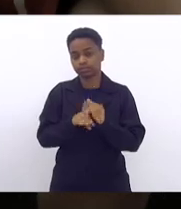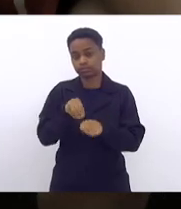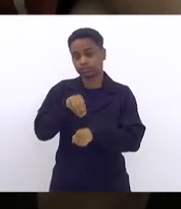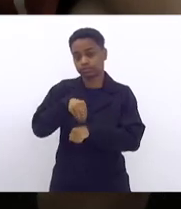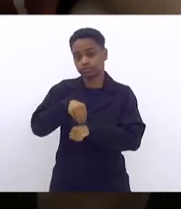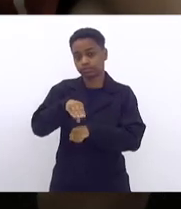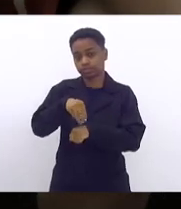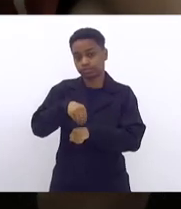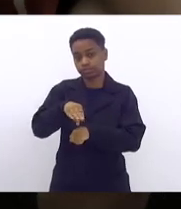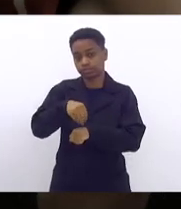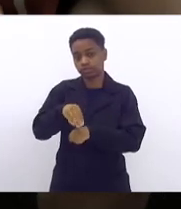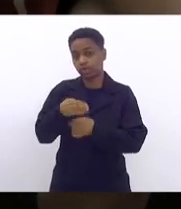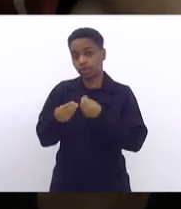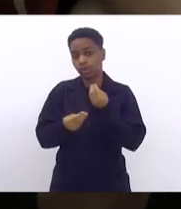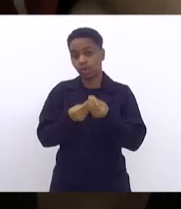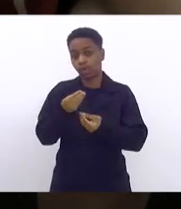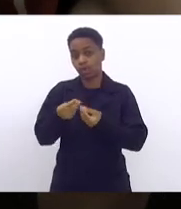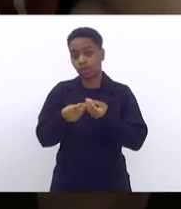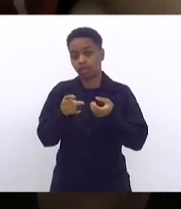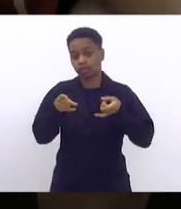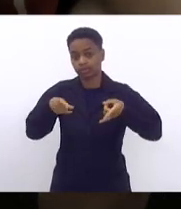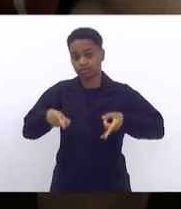como seria esses cemitérios.